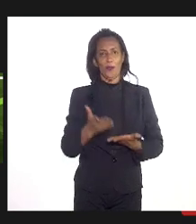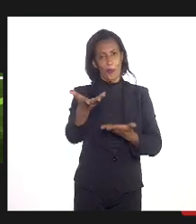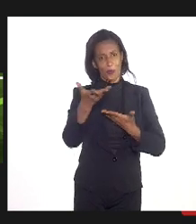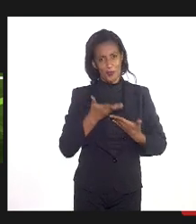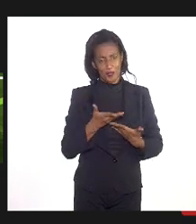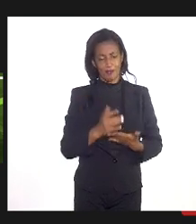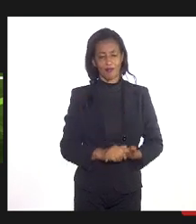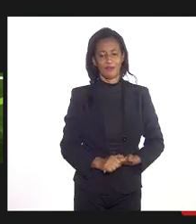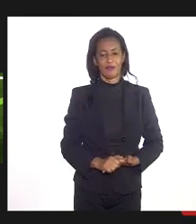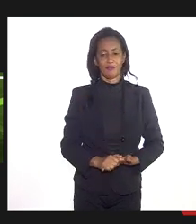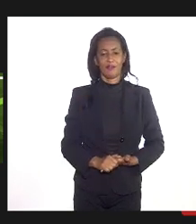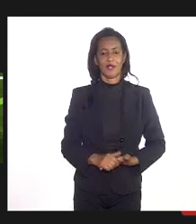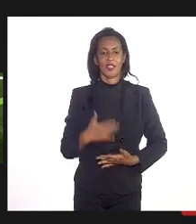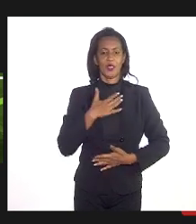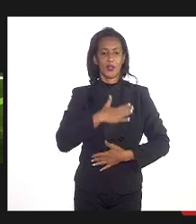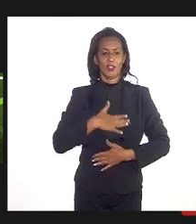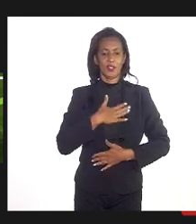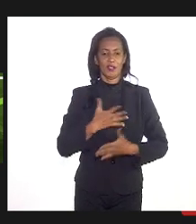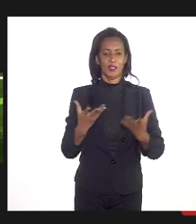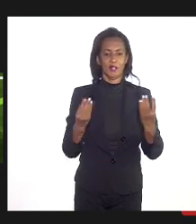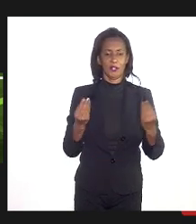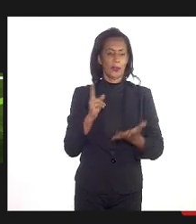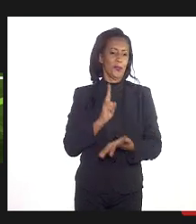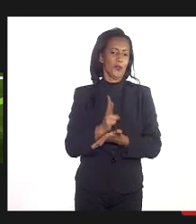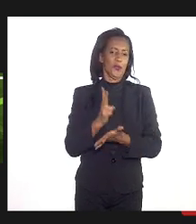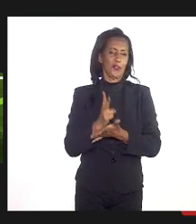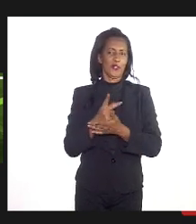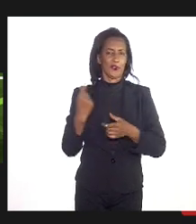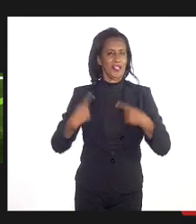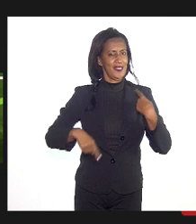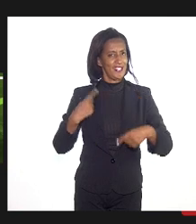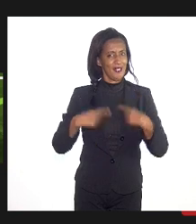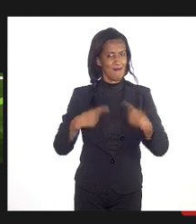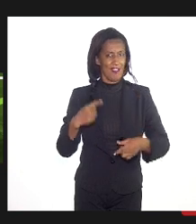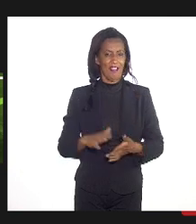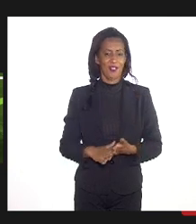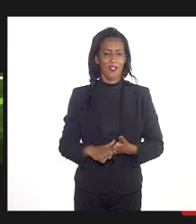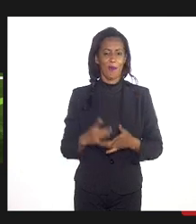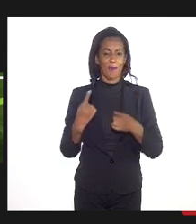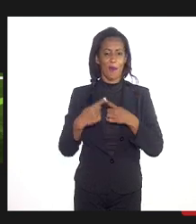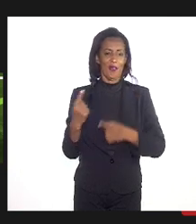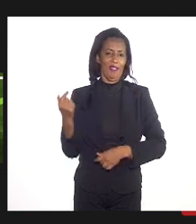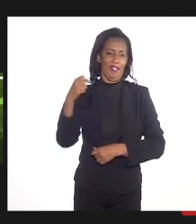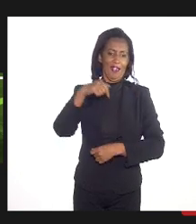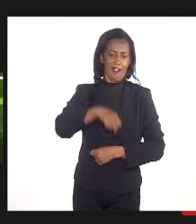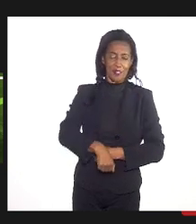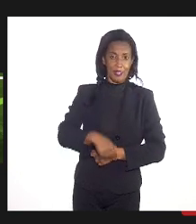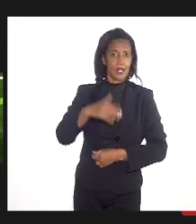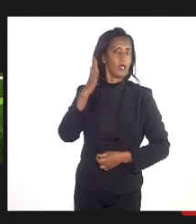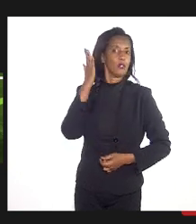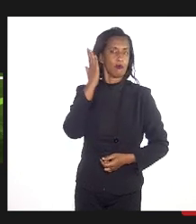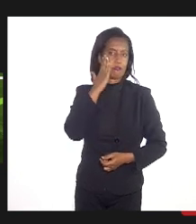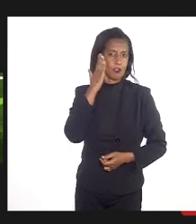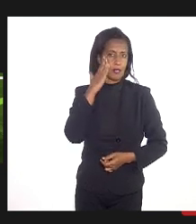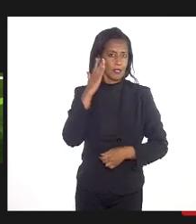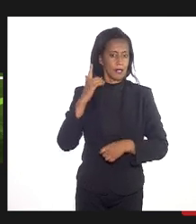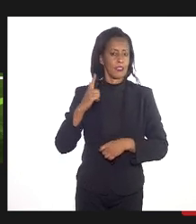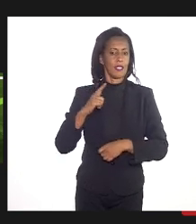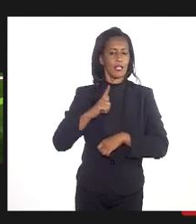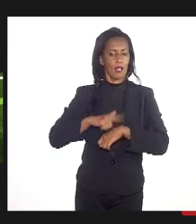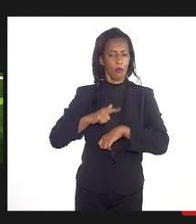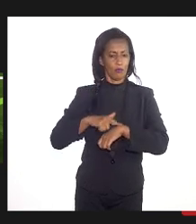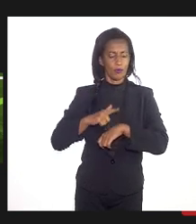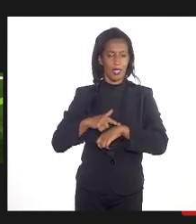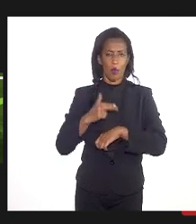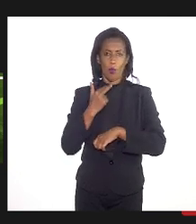convite e gostaria muito de continuar nesse debate, porque aqui eu sei que é um tempo escasso, não